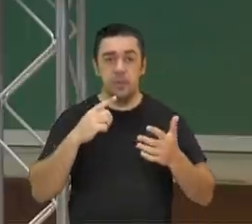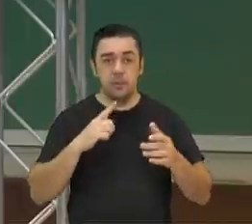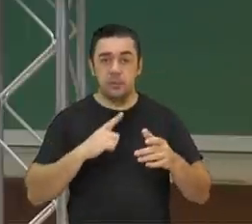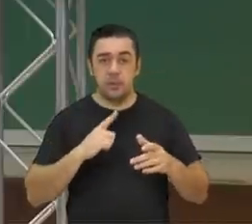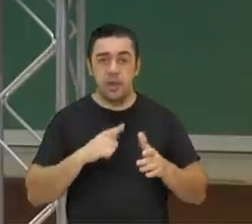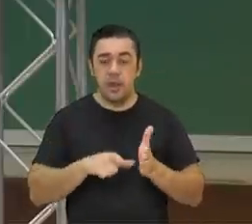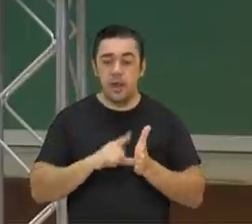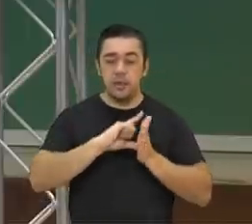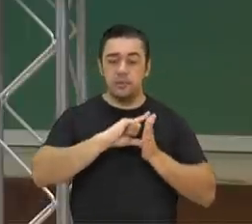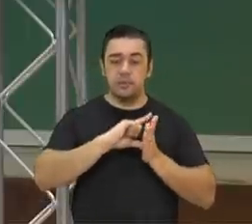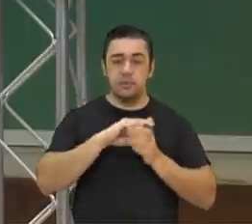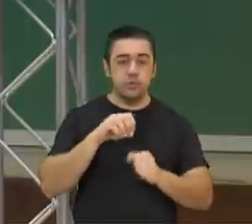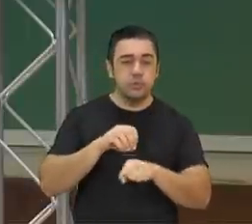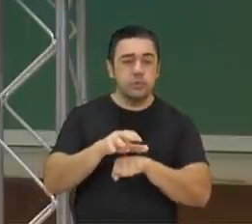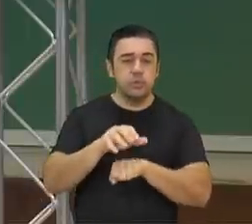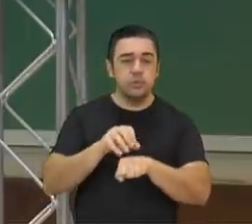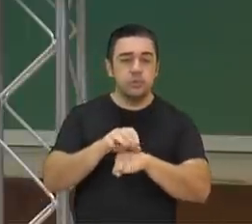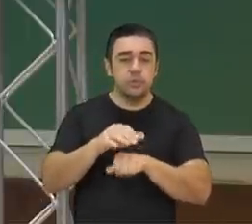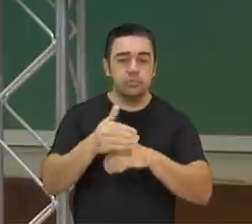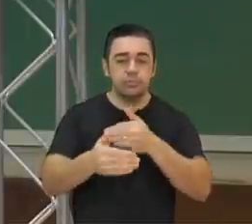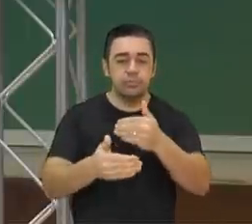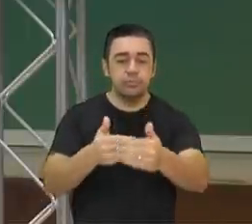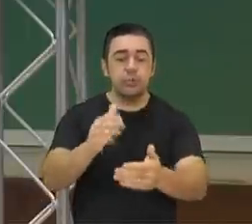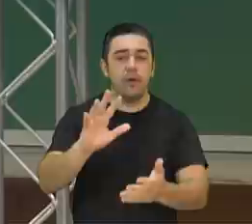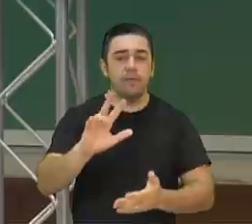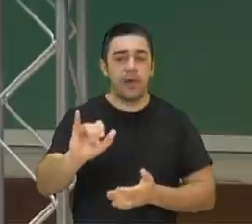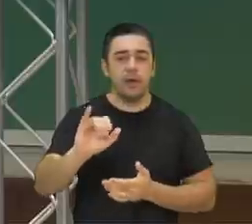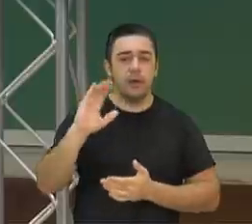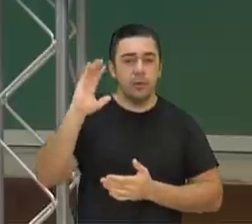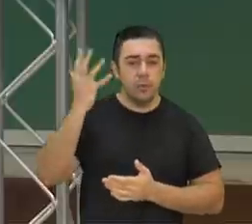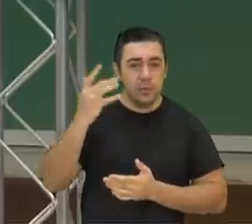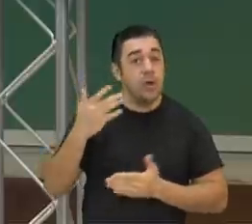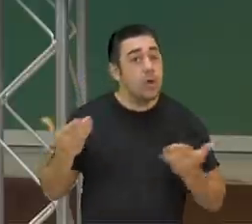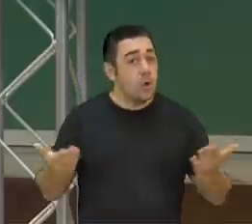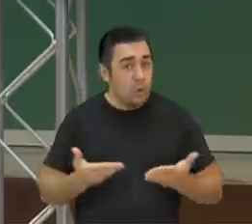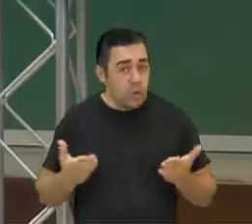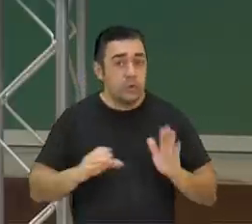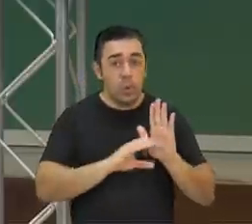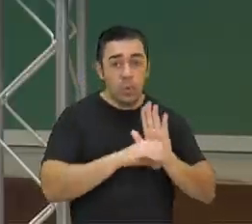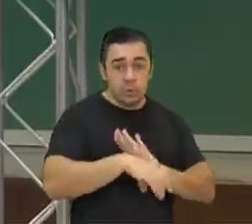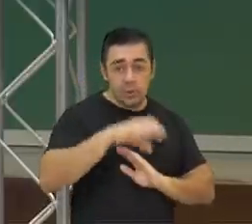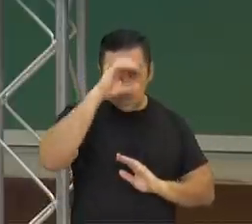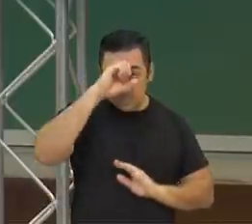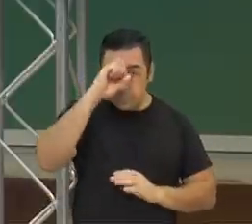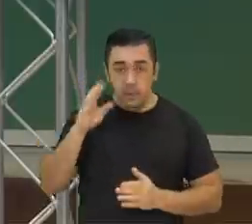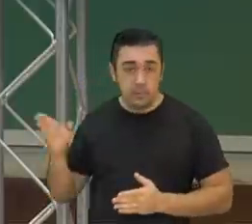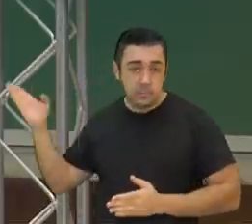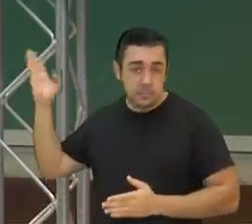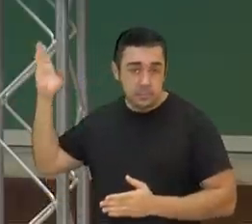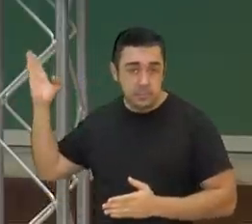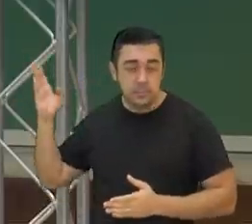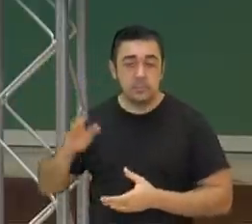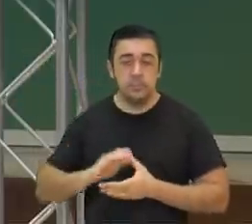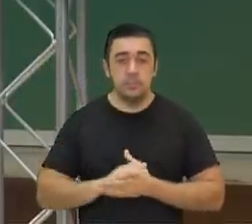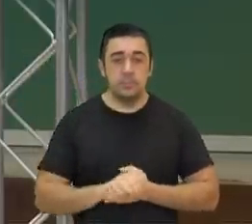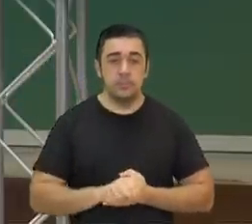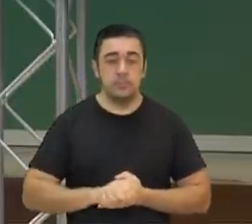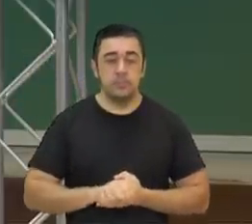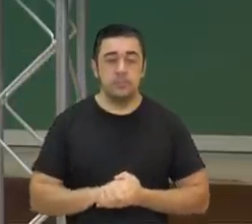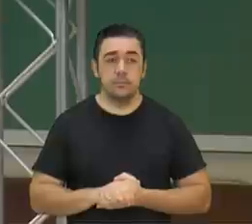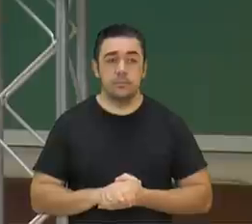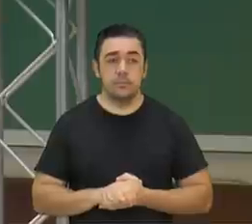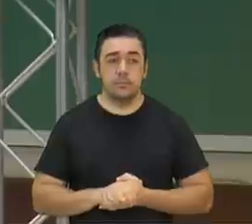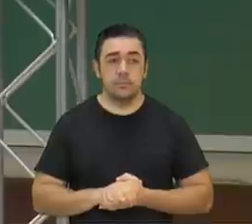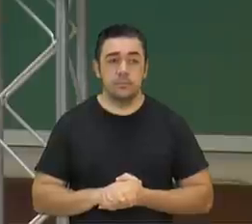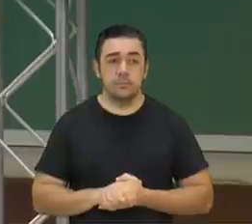uma forma geral. Ok? Então, mais um conceito que a gente está aprendendo na aula de hoje, que é o flash forward.